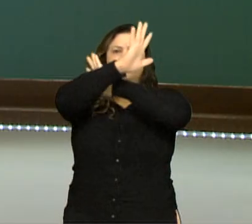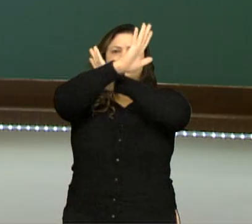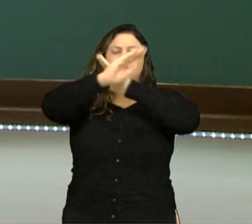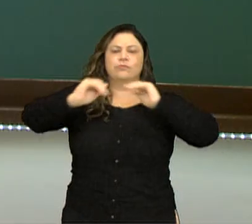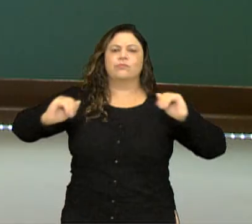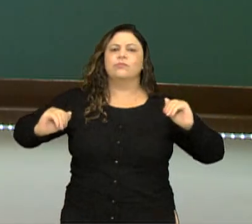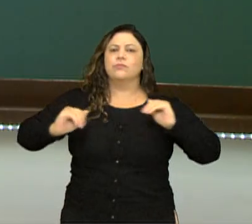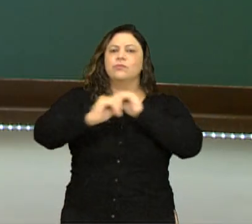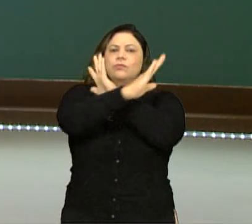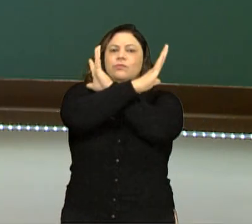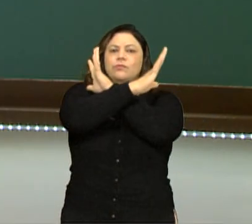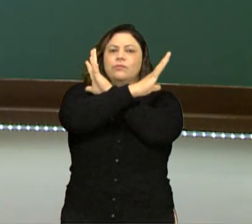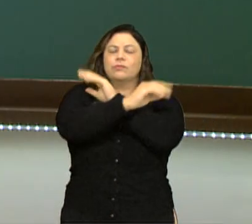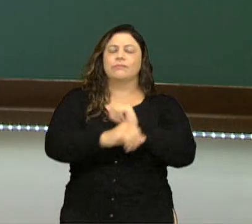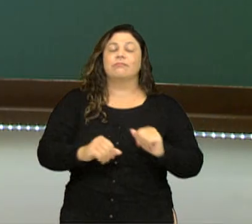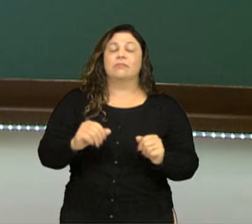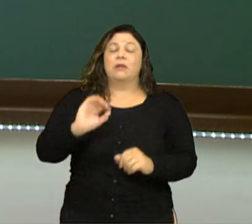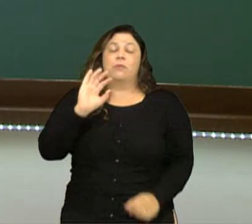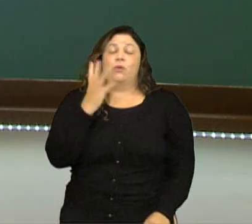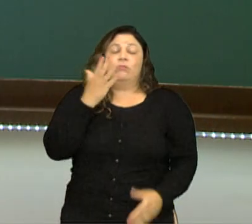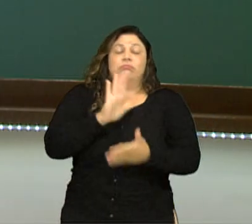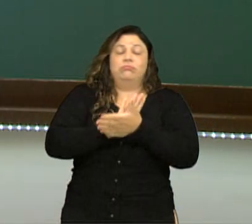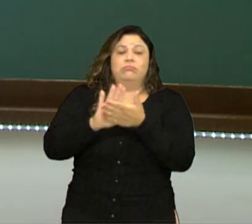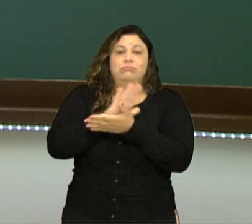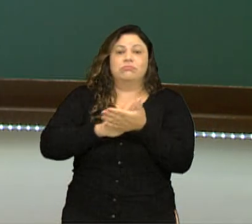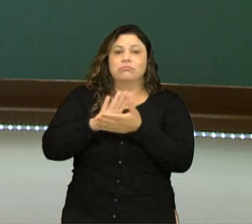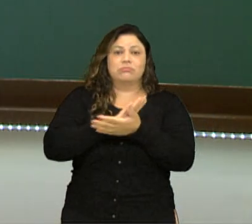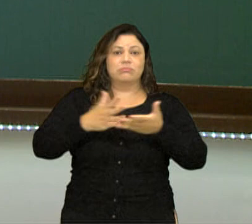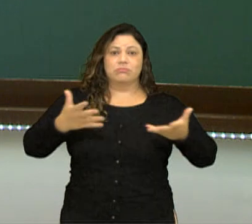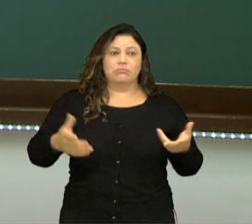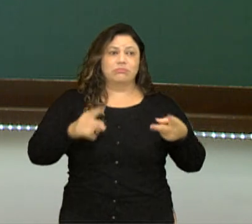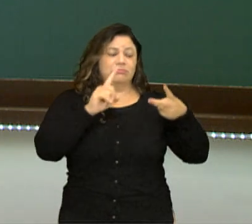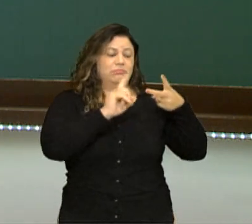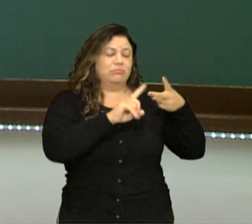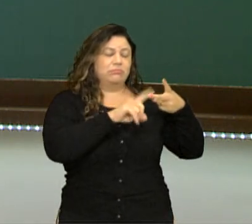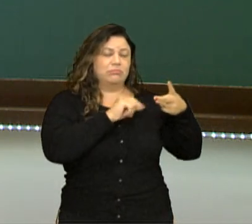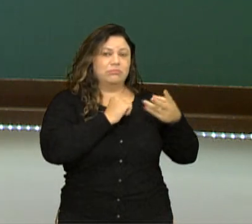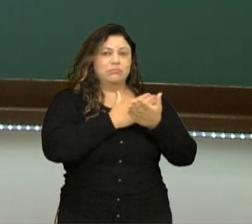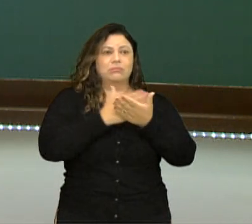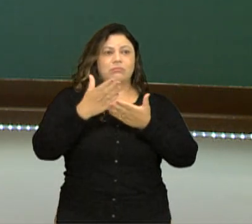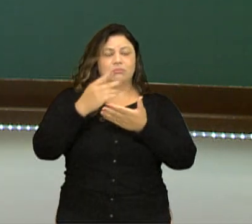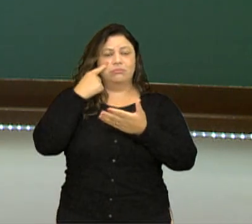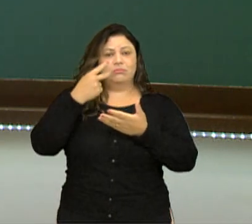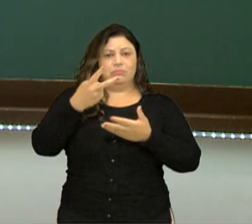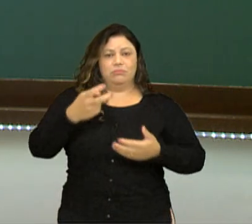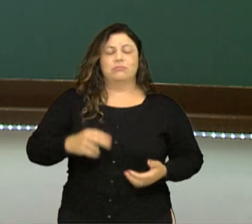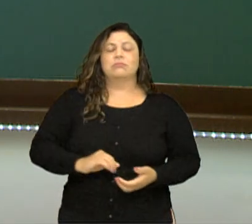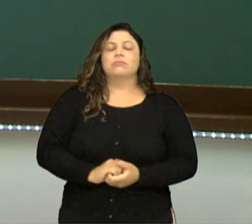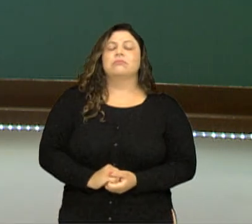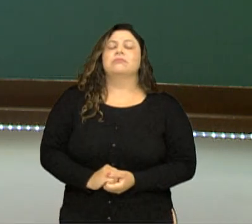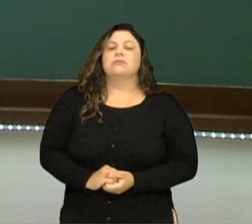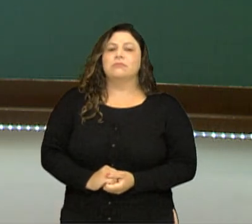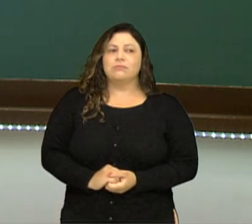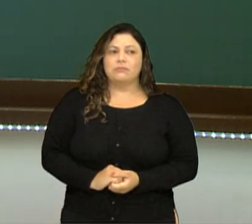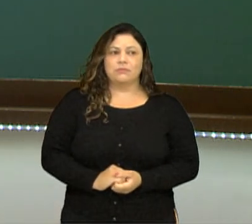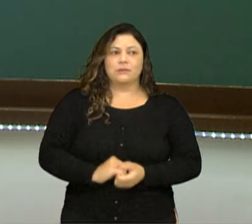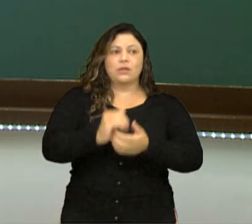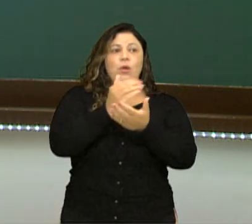e não acontece nada. O segundo princípio da óptica geométrica, o princípio